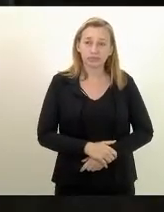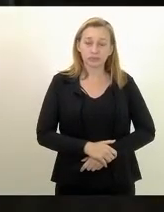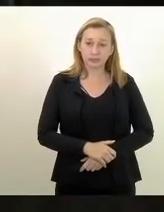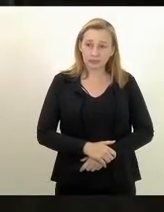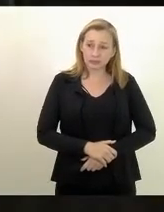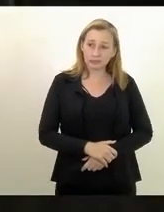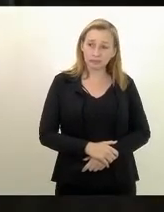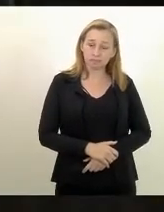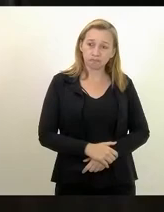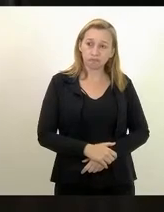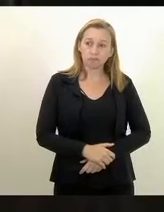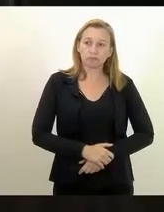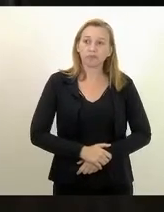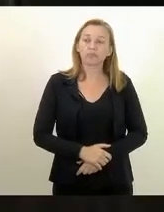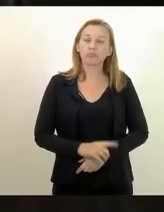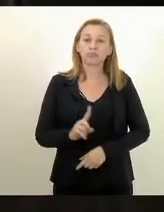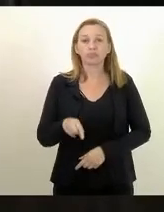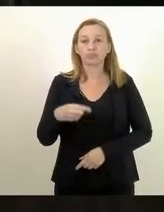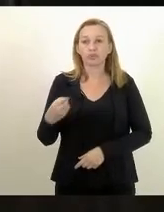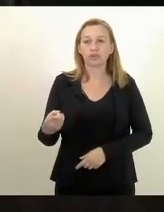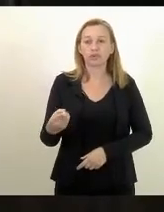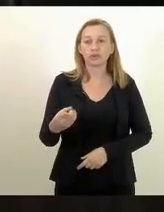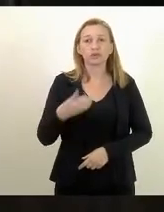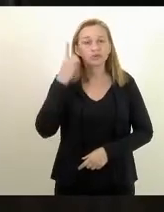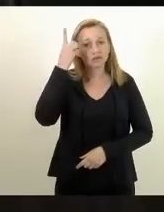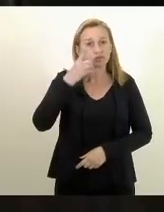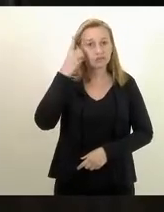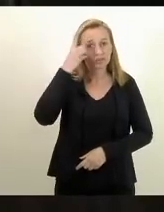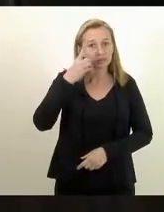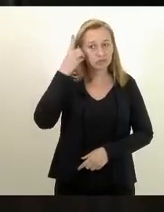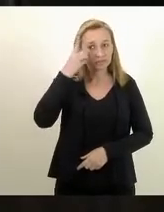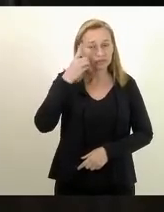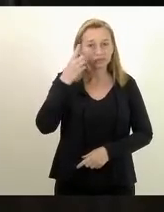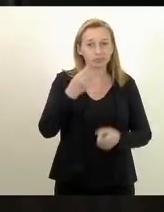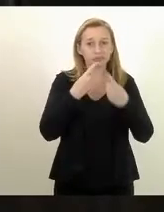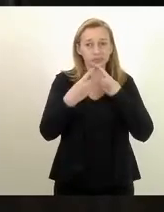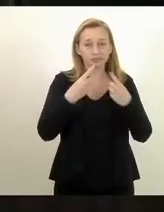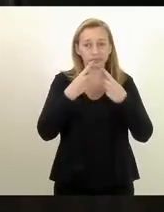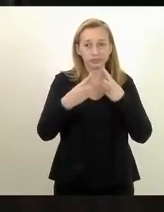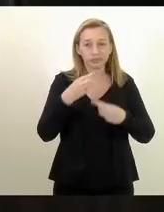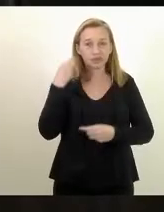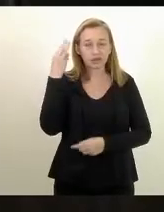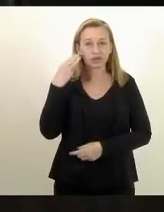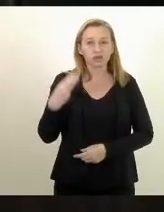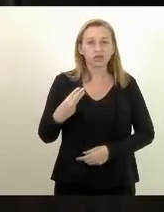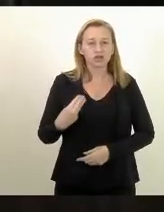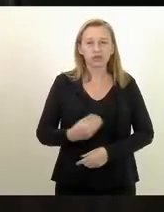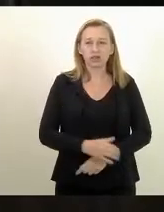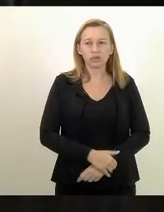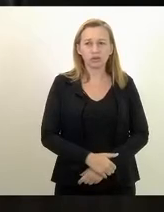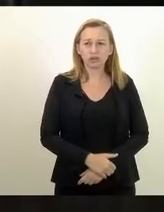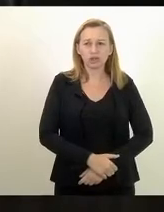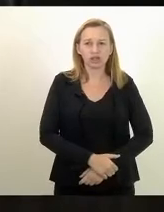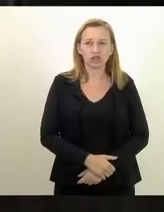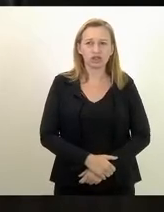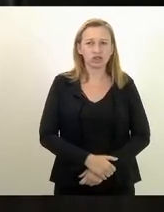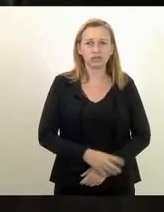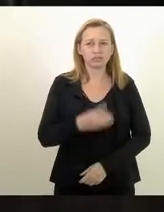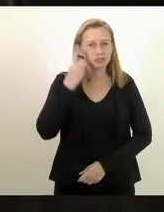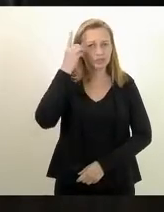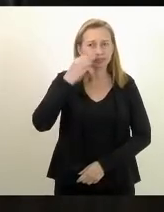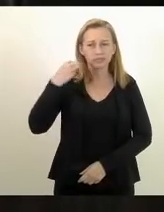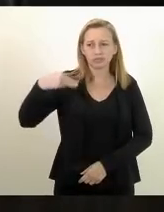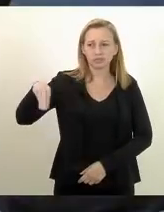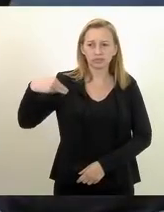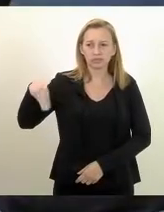Próxima oradora escrita nobre deputada para discutir a deputada Mônica Francisco em seguida o deputado Carlos Mink